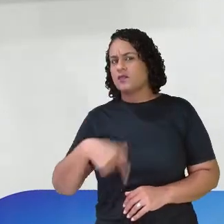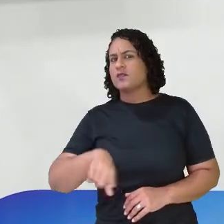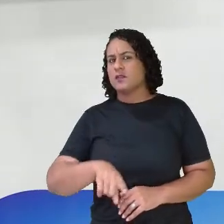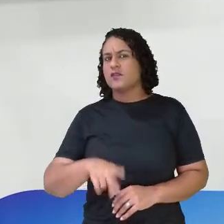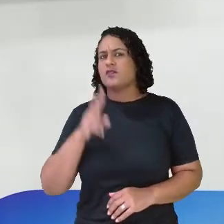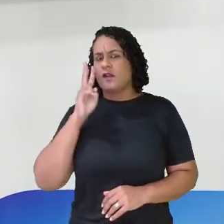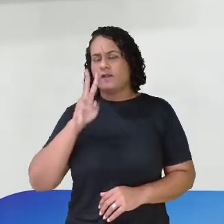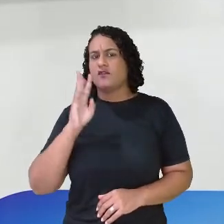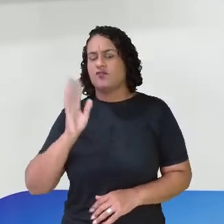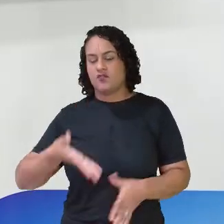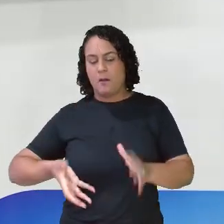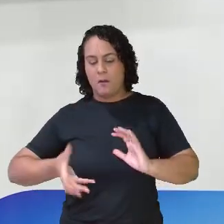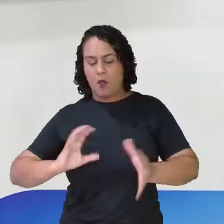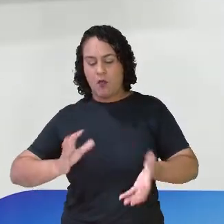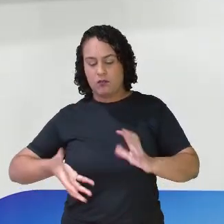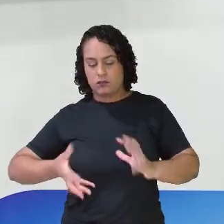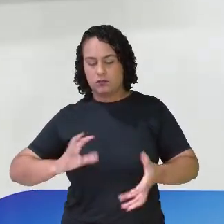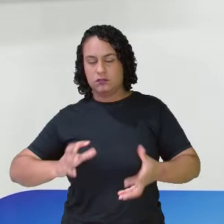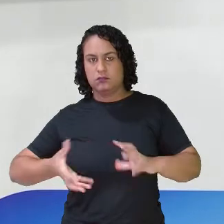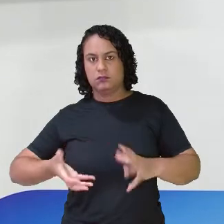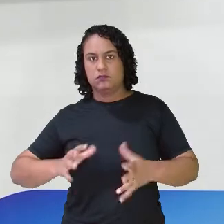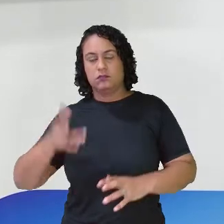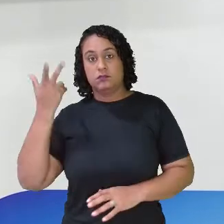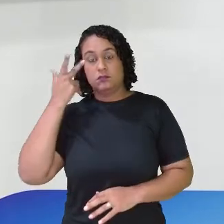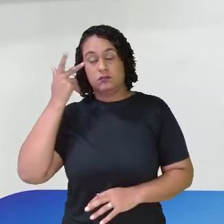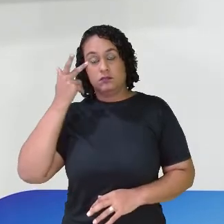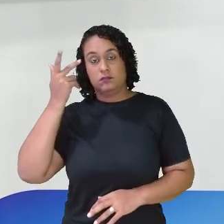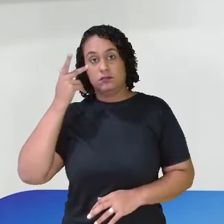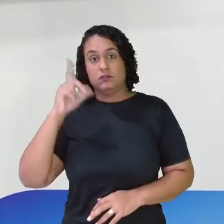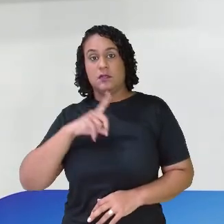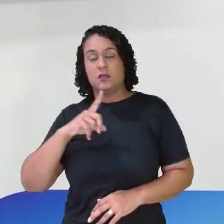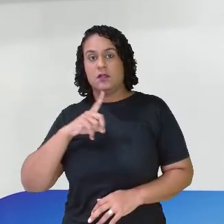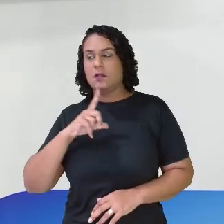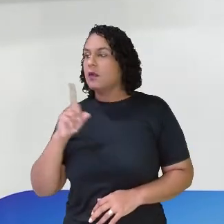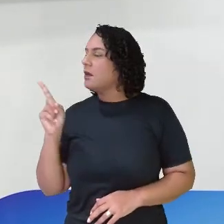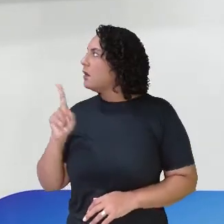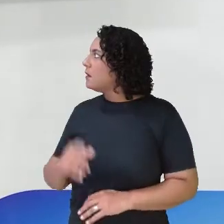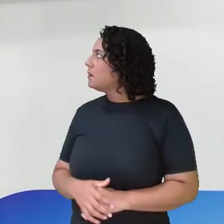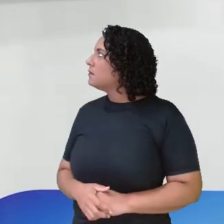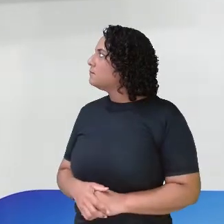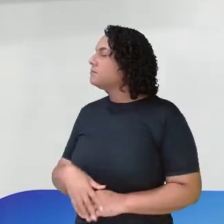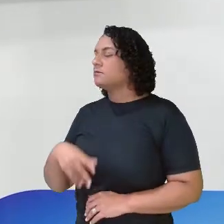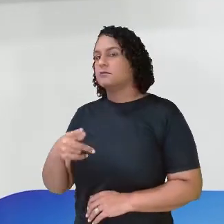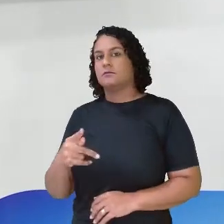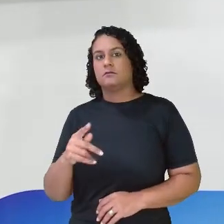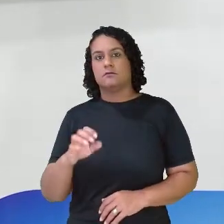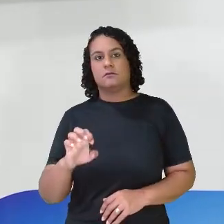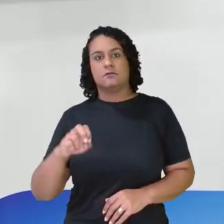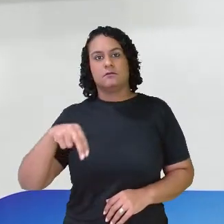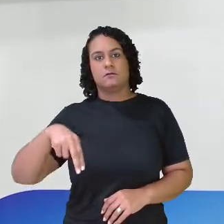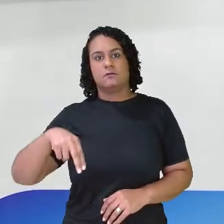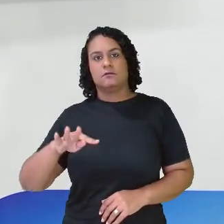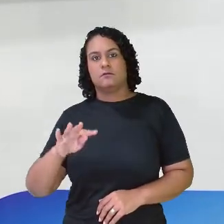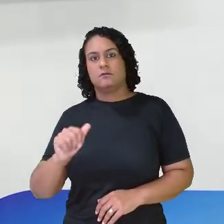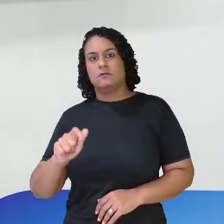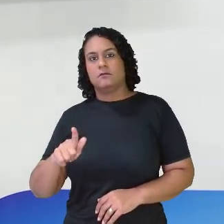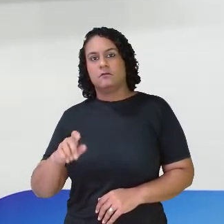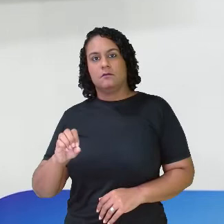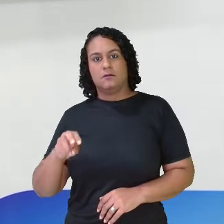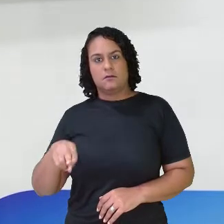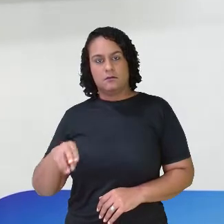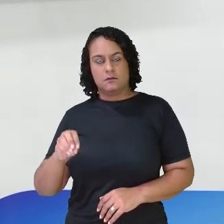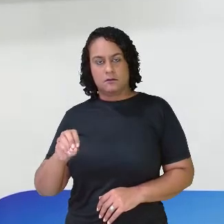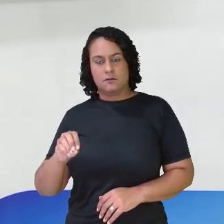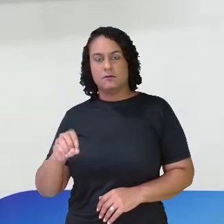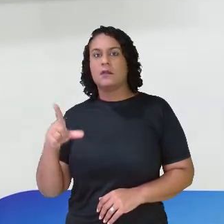em algum momento. Normalmente tem formato de pentágono, essa costurazinha da bola.